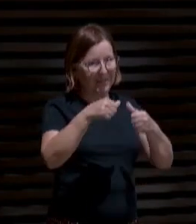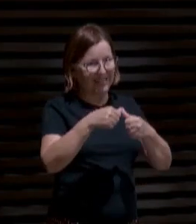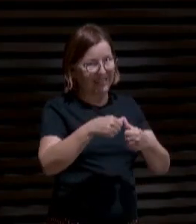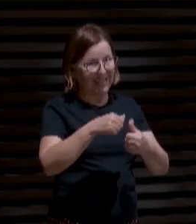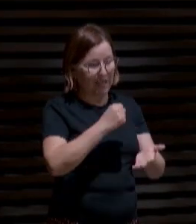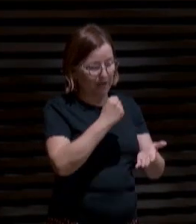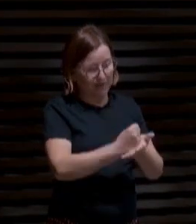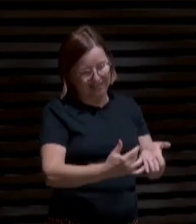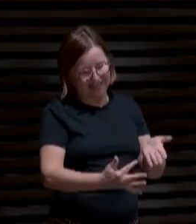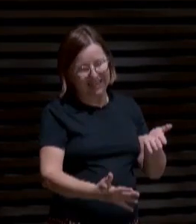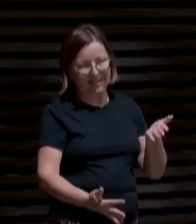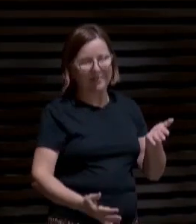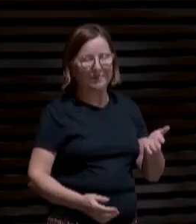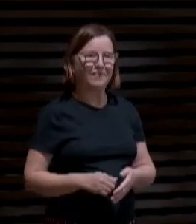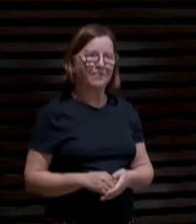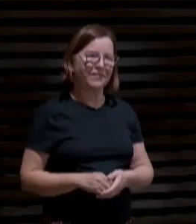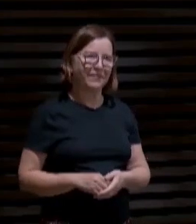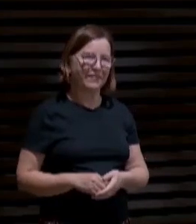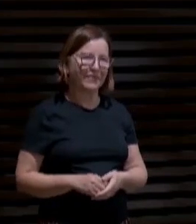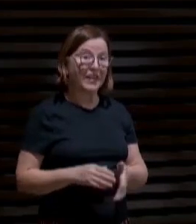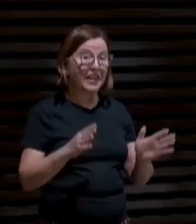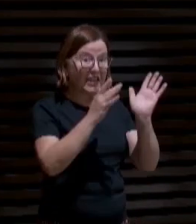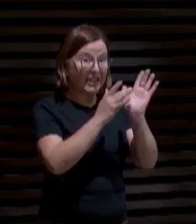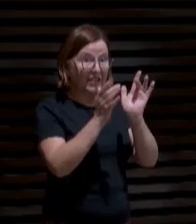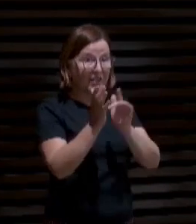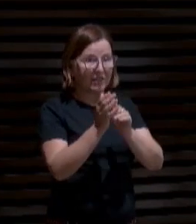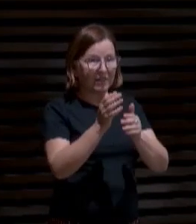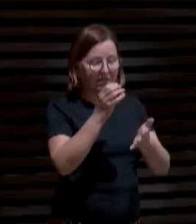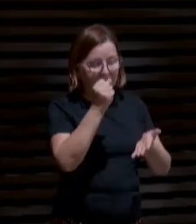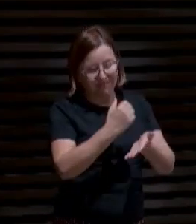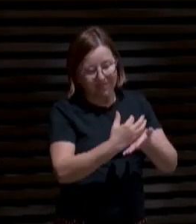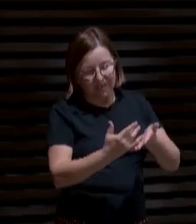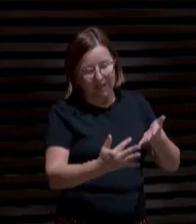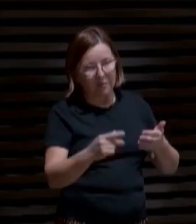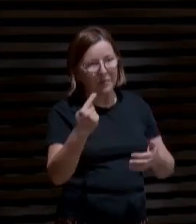sangue. E ele derramou a sua alma